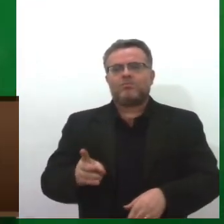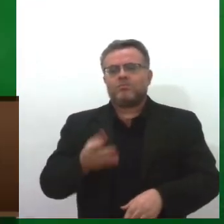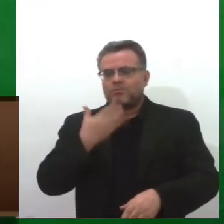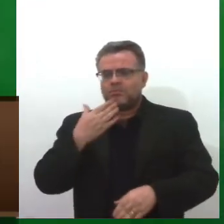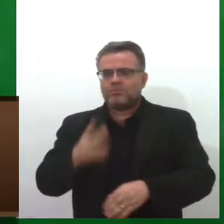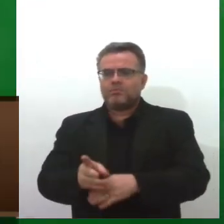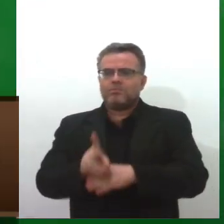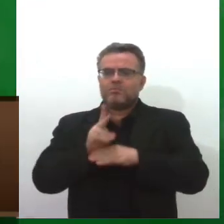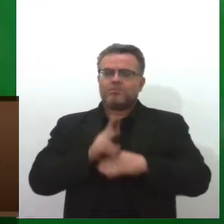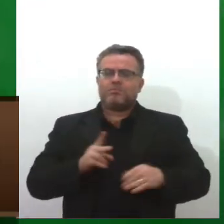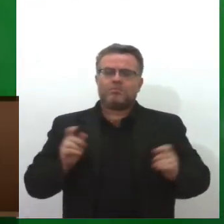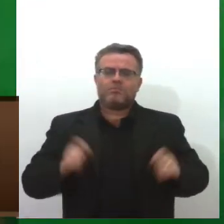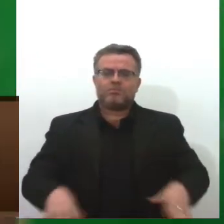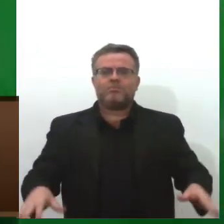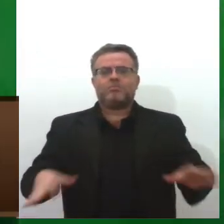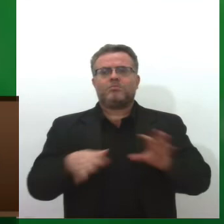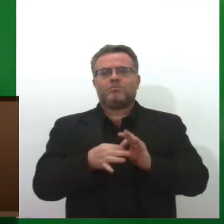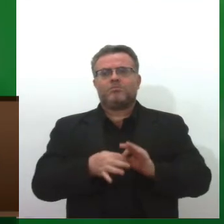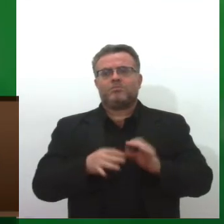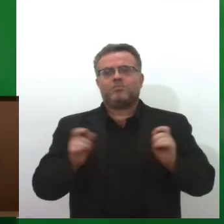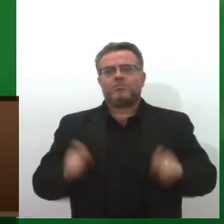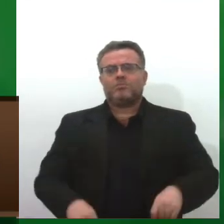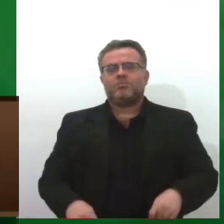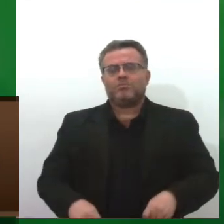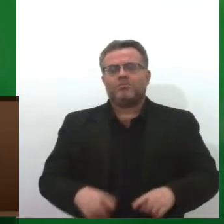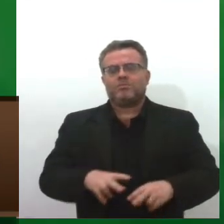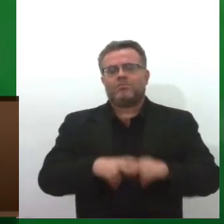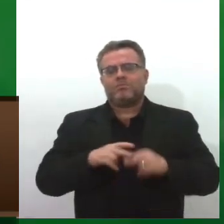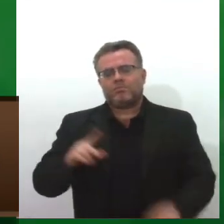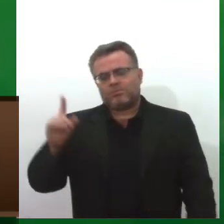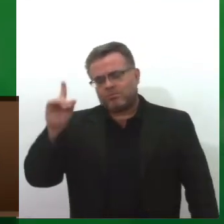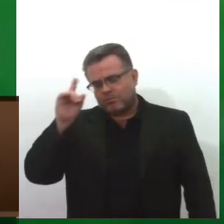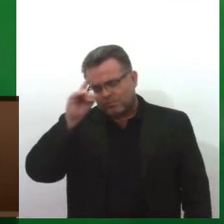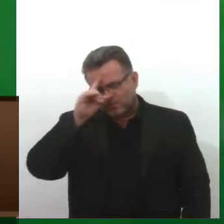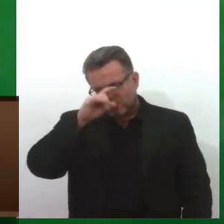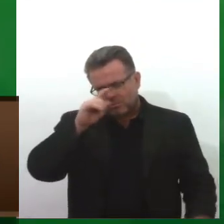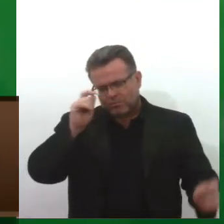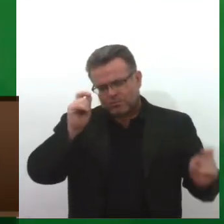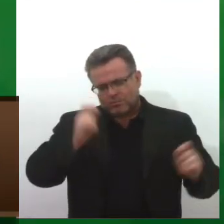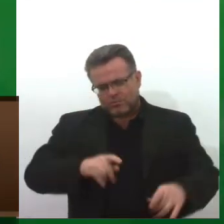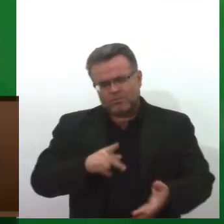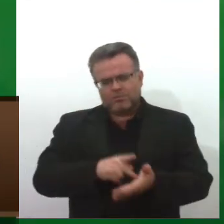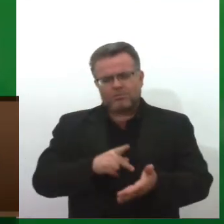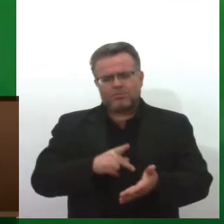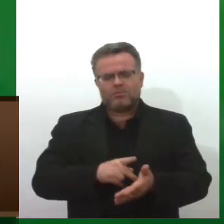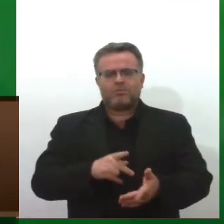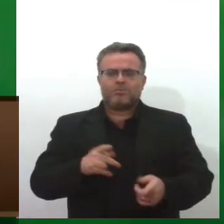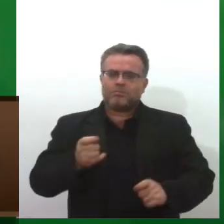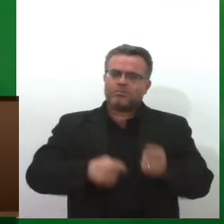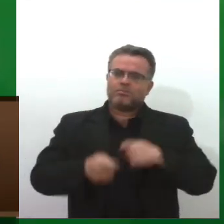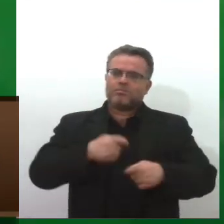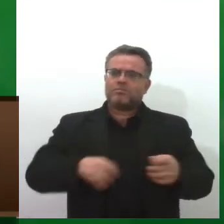se encontrem. Então, essa é a grande dificuldade de fazer, de fato, a economia girar.